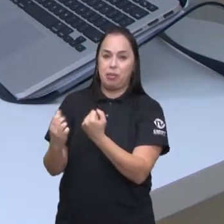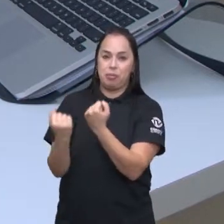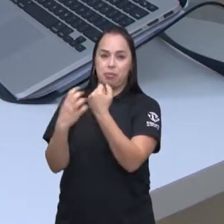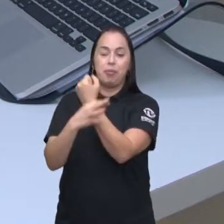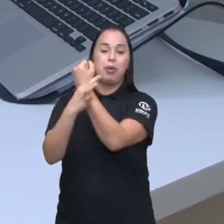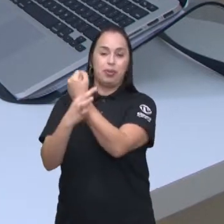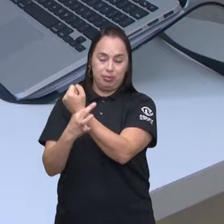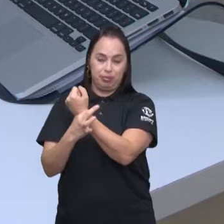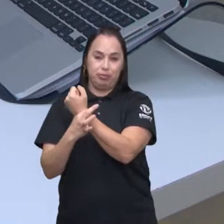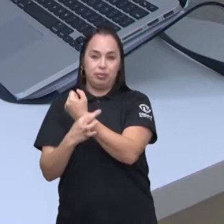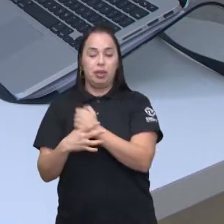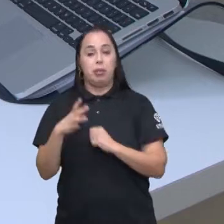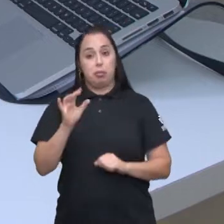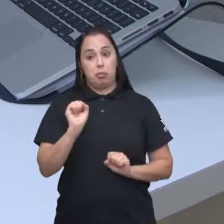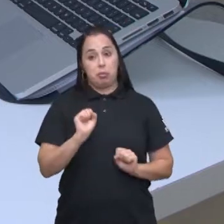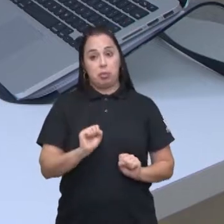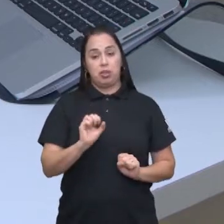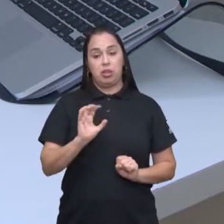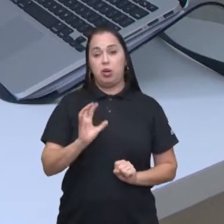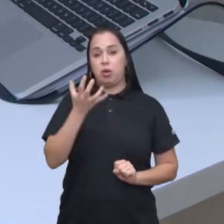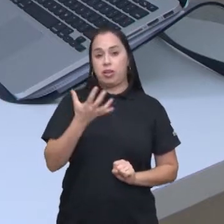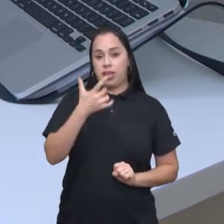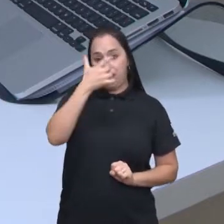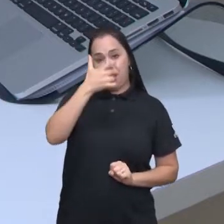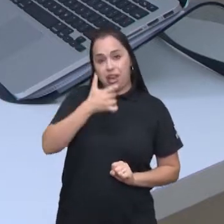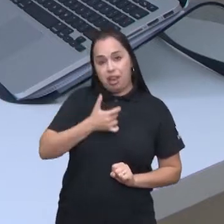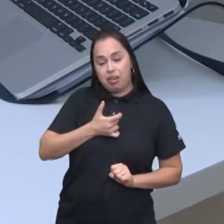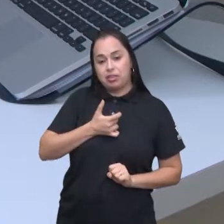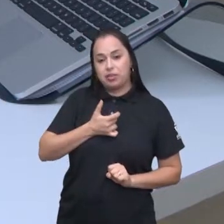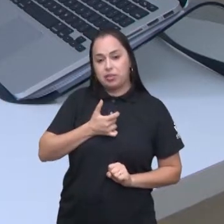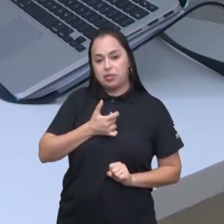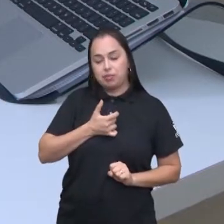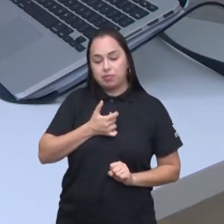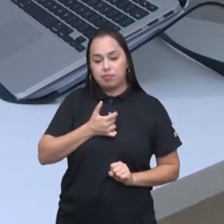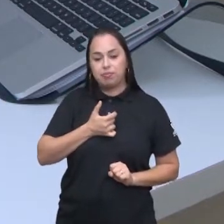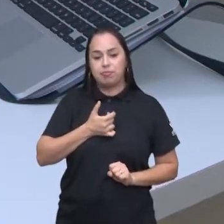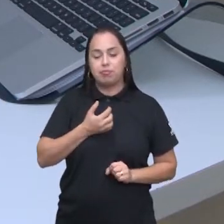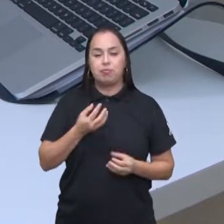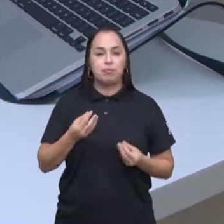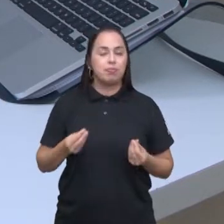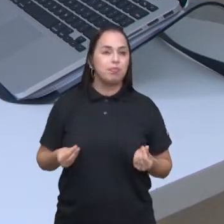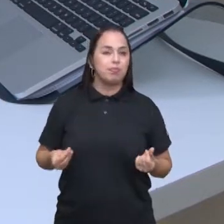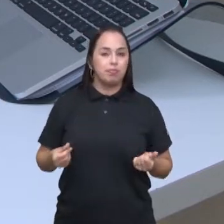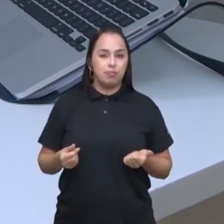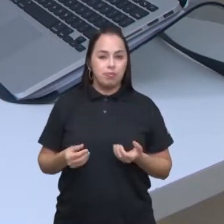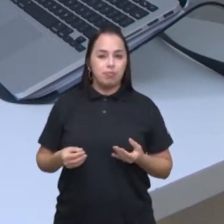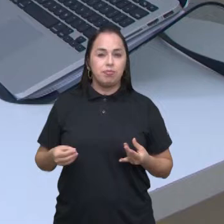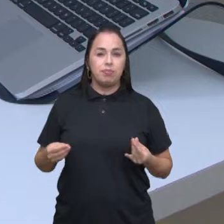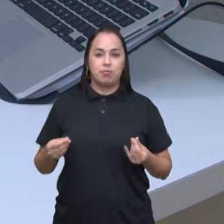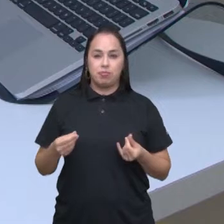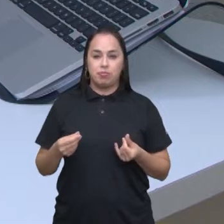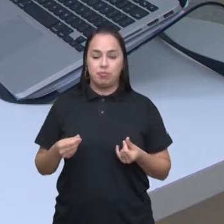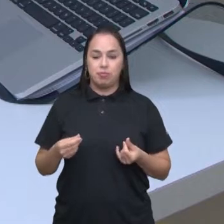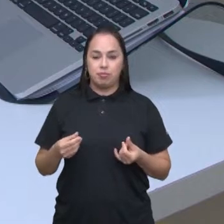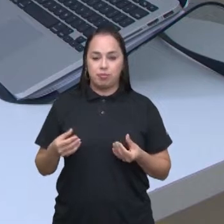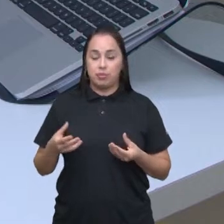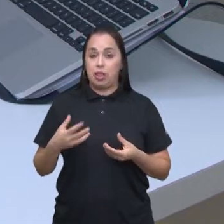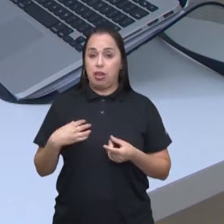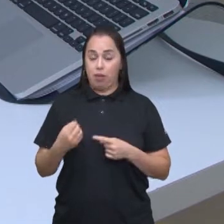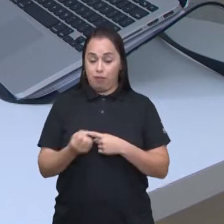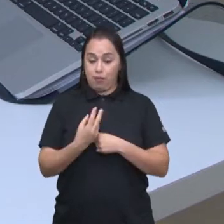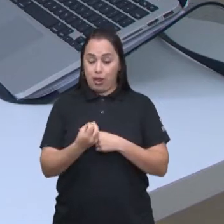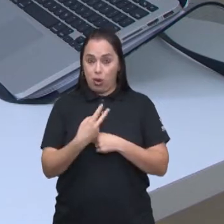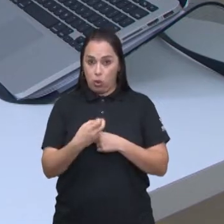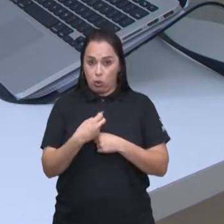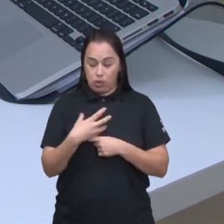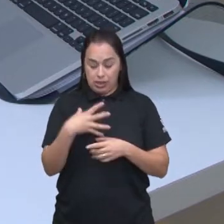porque pode ser tá que eu possa ter a a